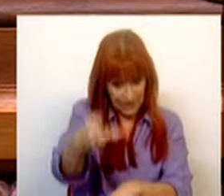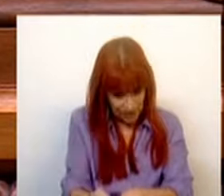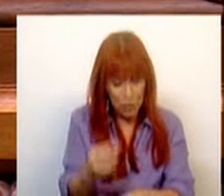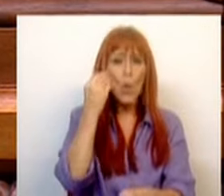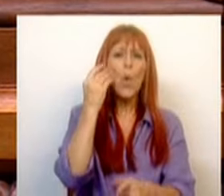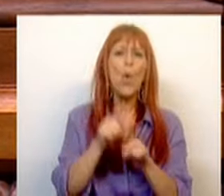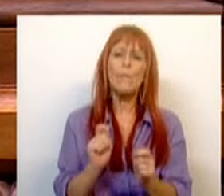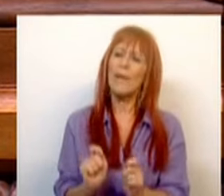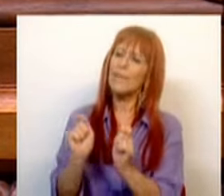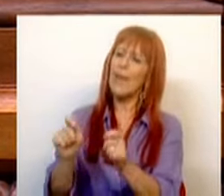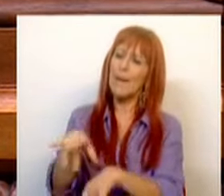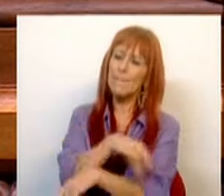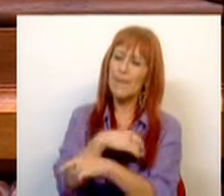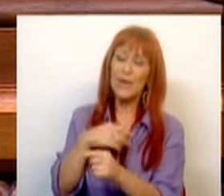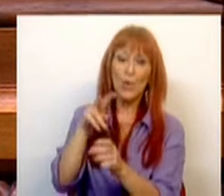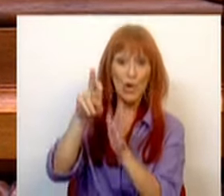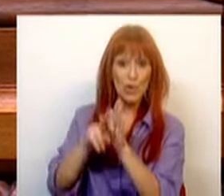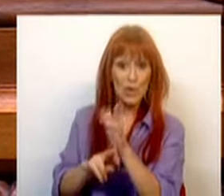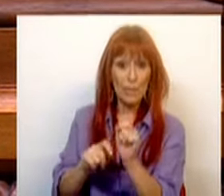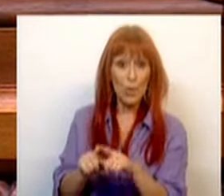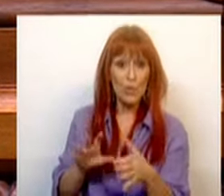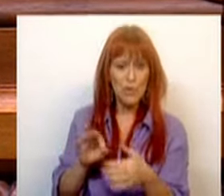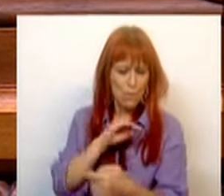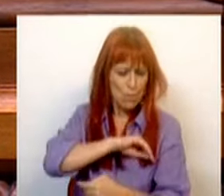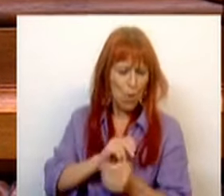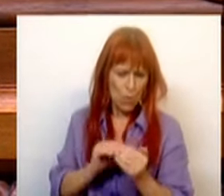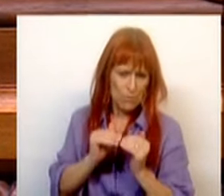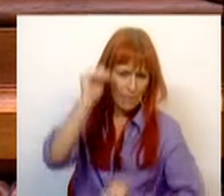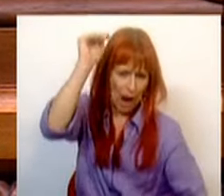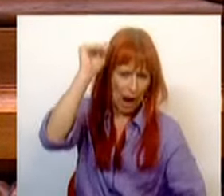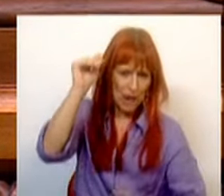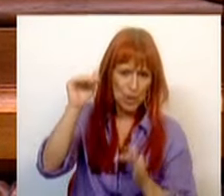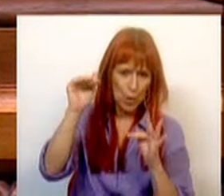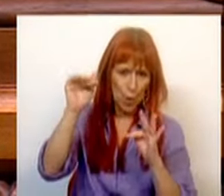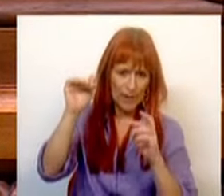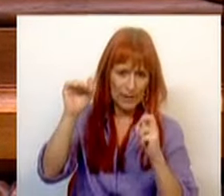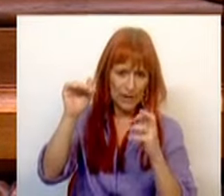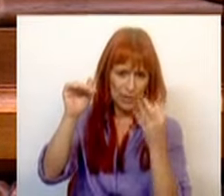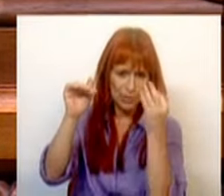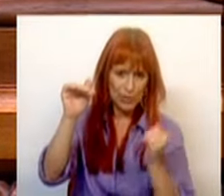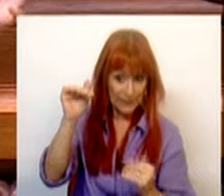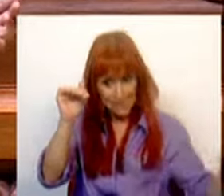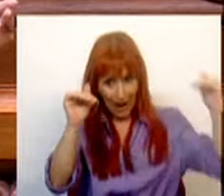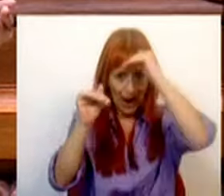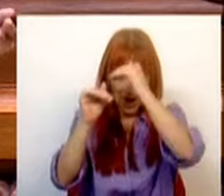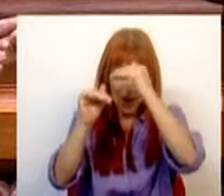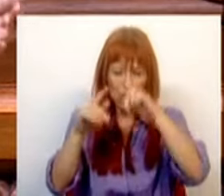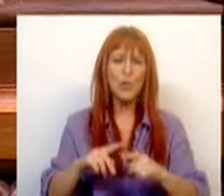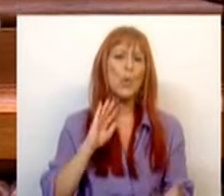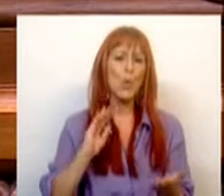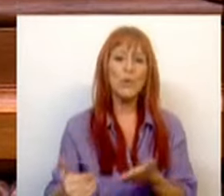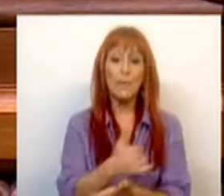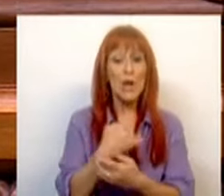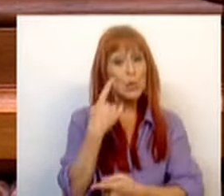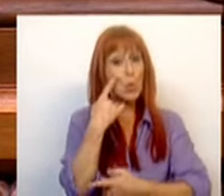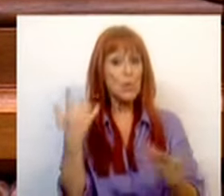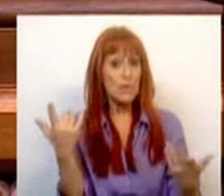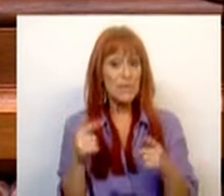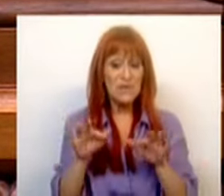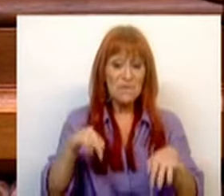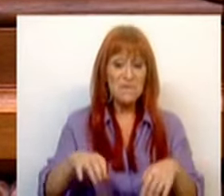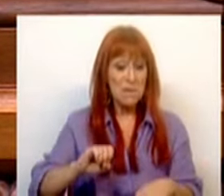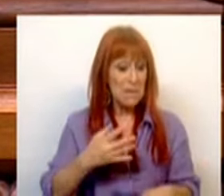através da atribuição de médicos neste regime, um aumento salarial superior a 43%. E temos, são os últimos dados que conhecemos, no fim